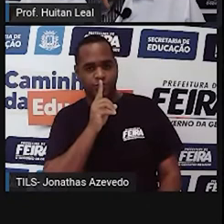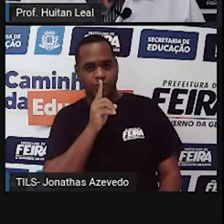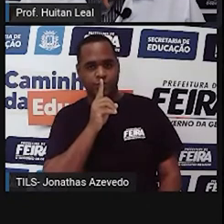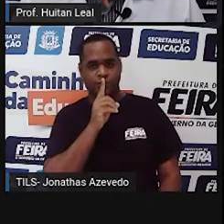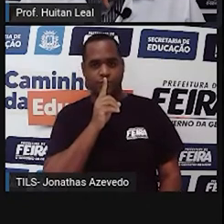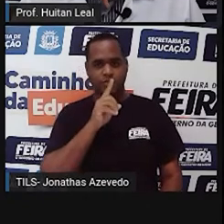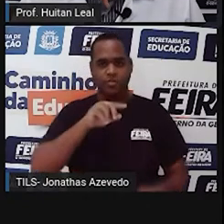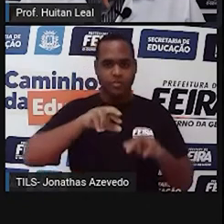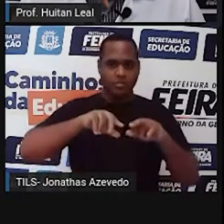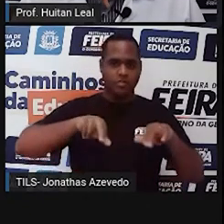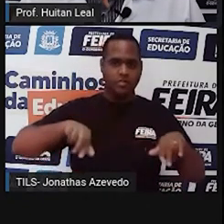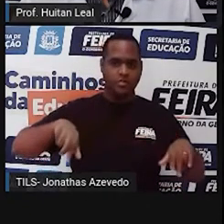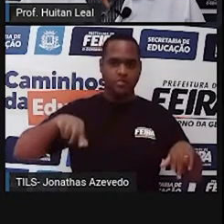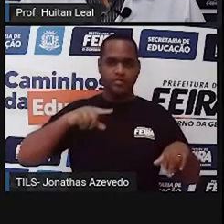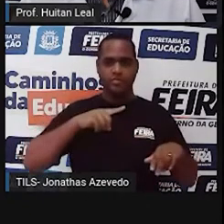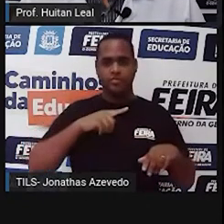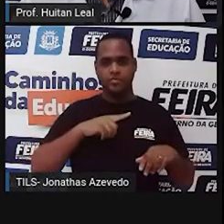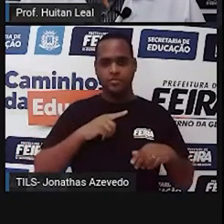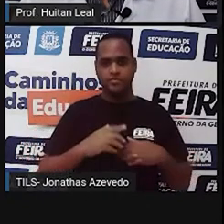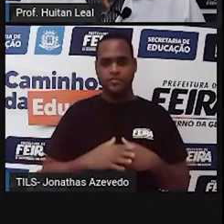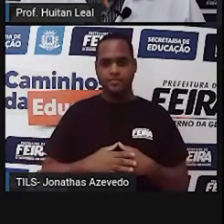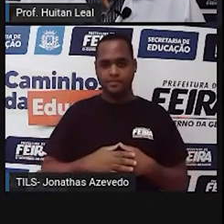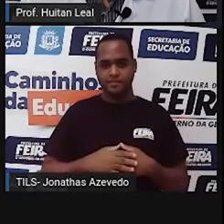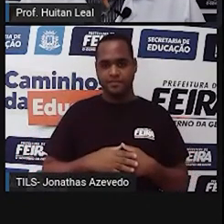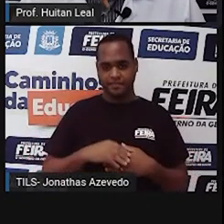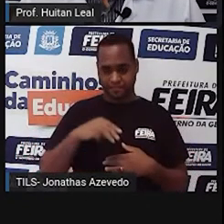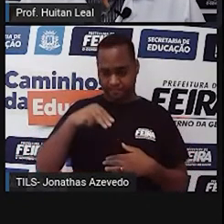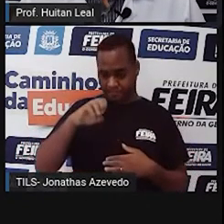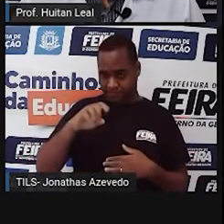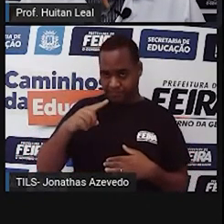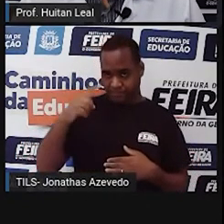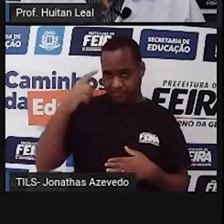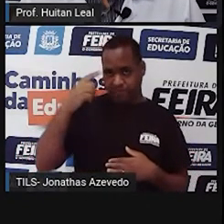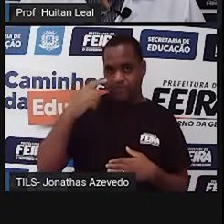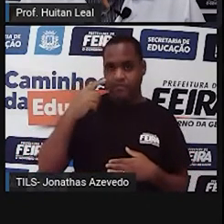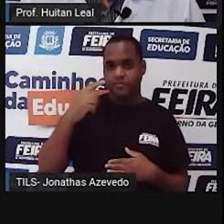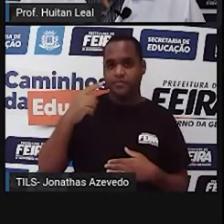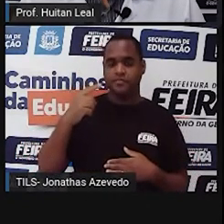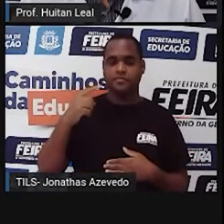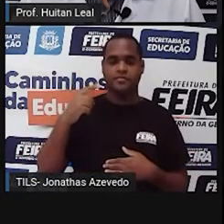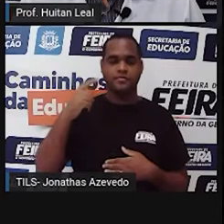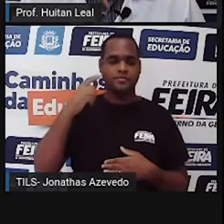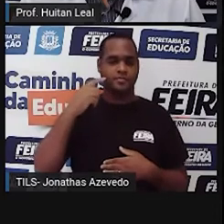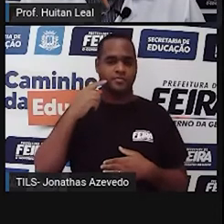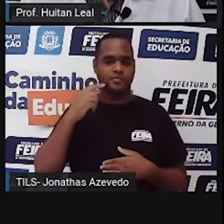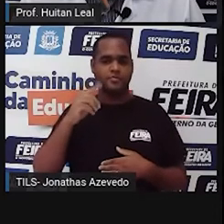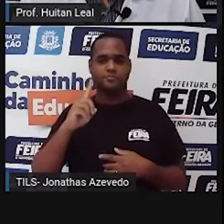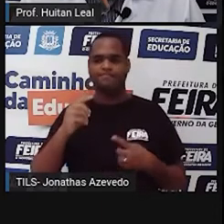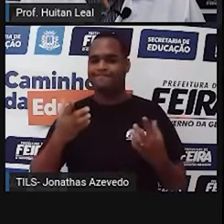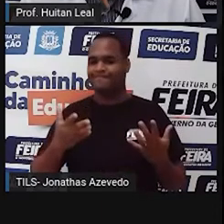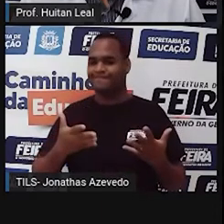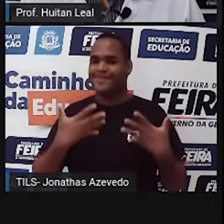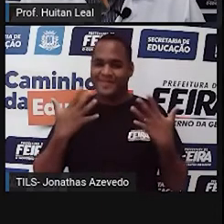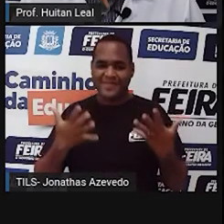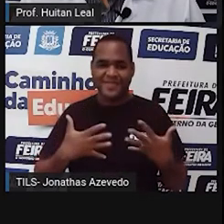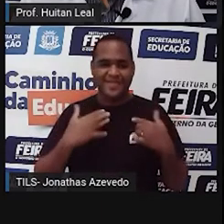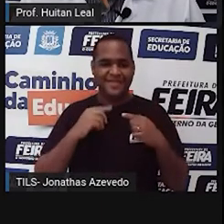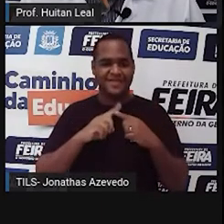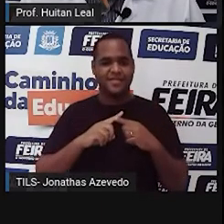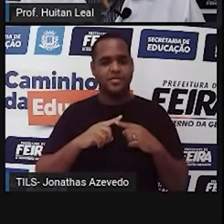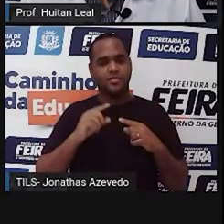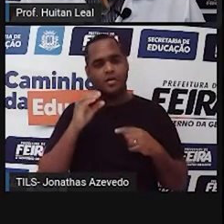silêncio, etc. Há também as palavras terminadas em mente, como alegremente,